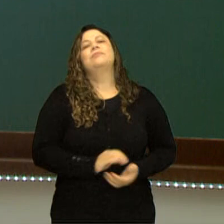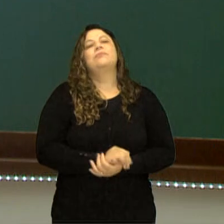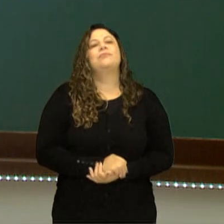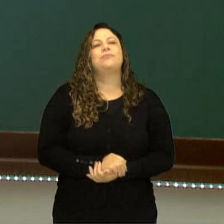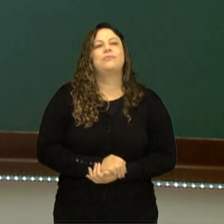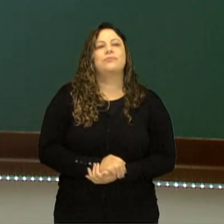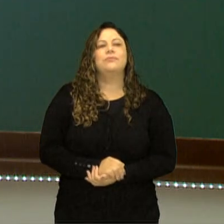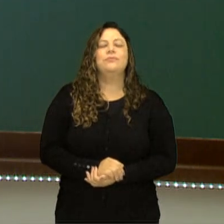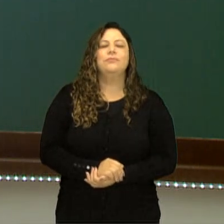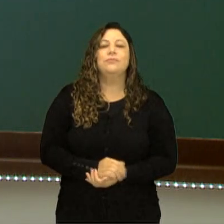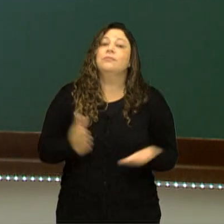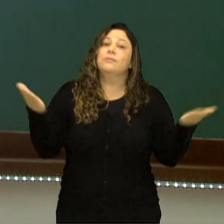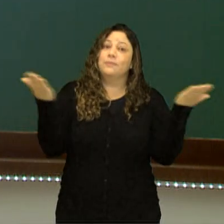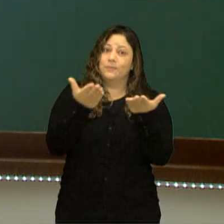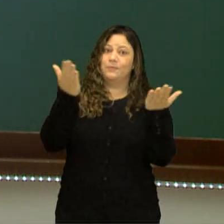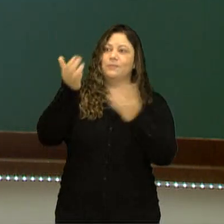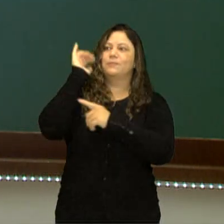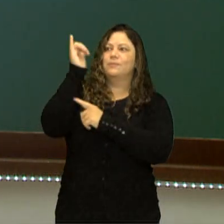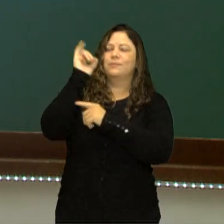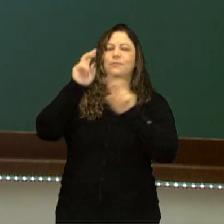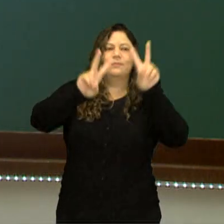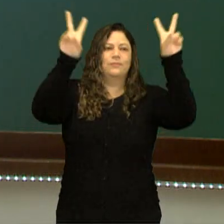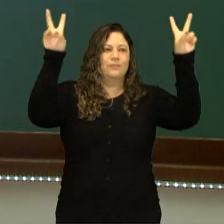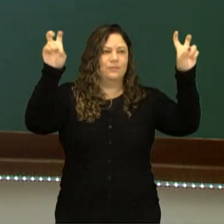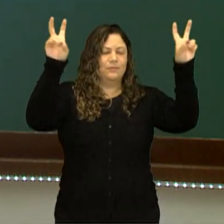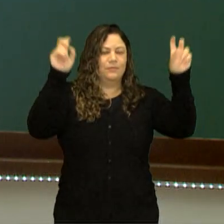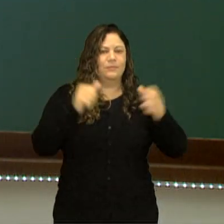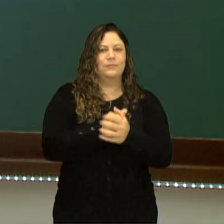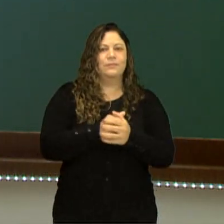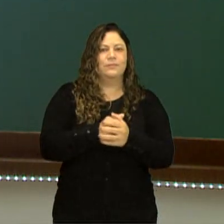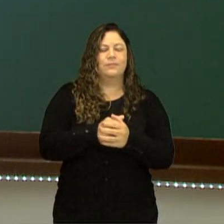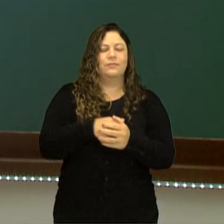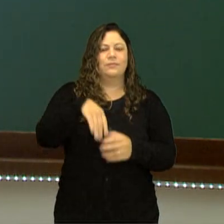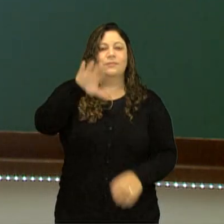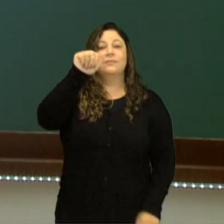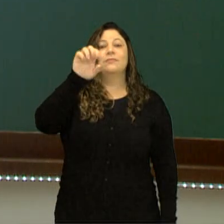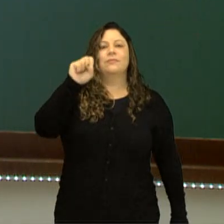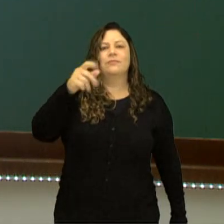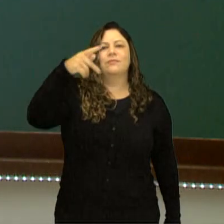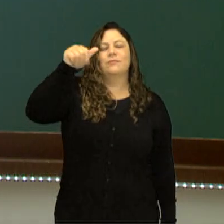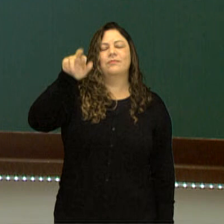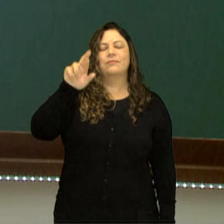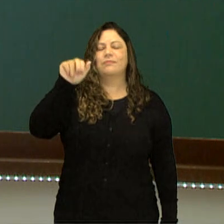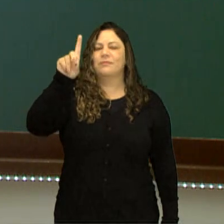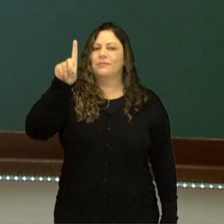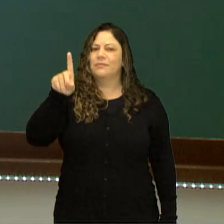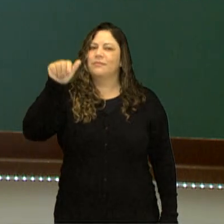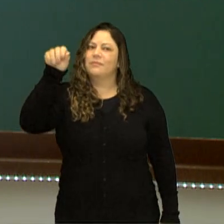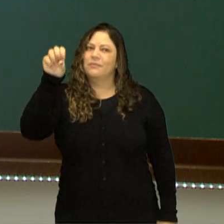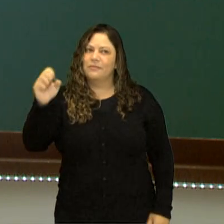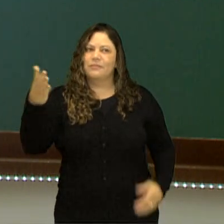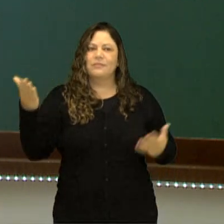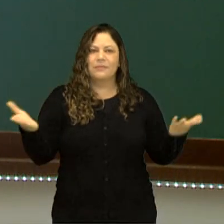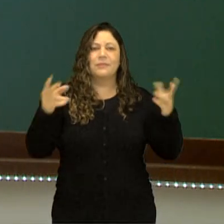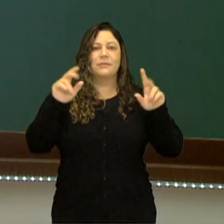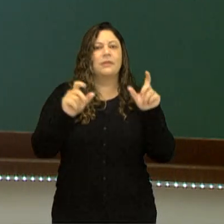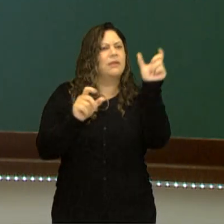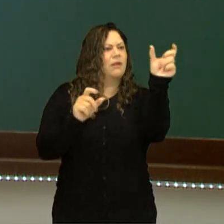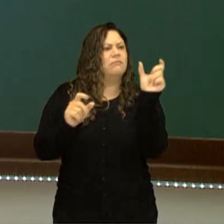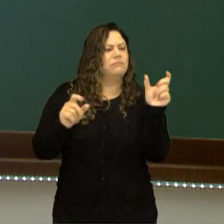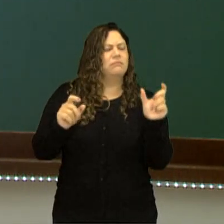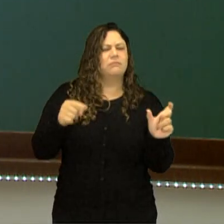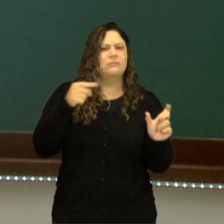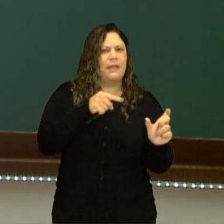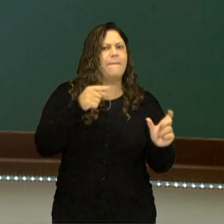agora vamos ao nosso conto. O título dele é As Paradas. Peço que você repare nas palavras, porque ele remete a um tempo